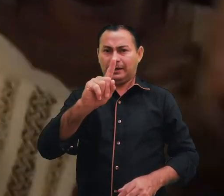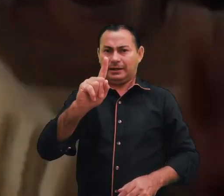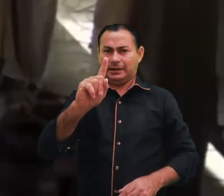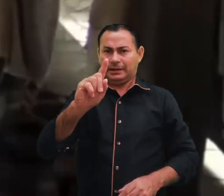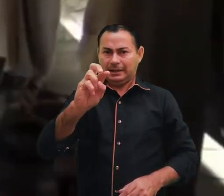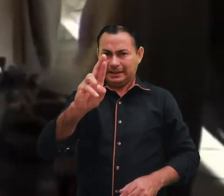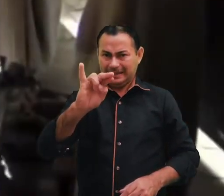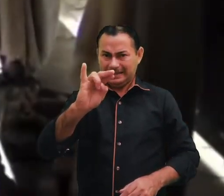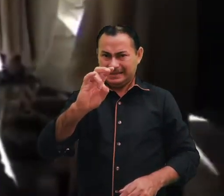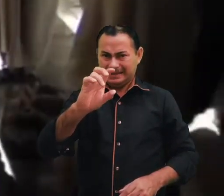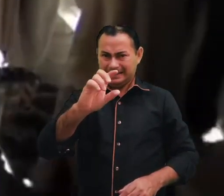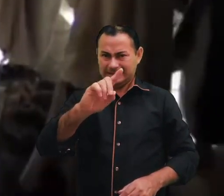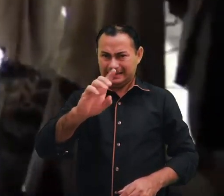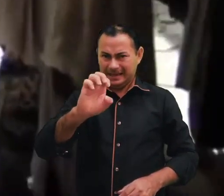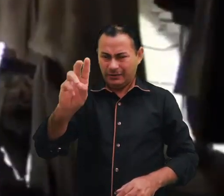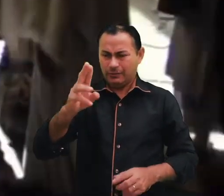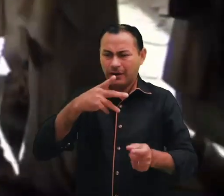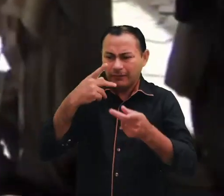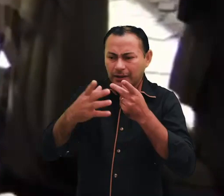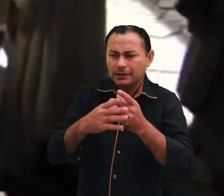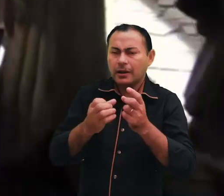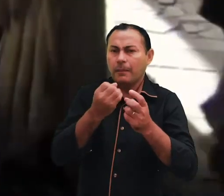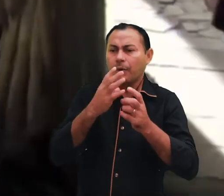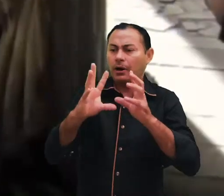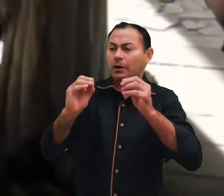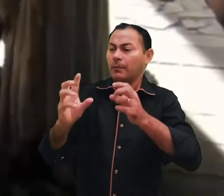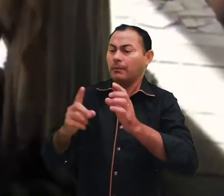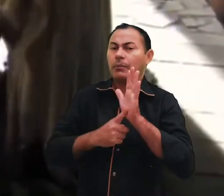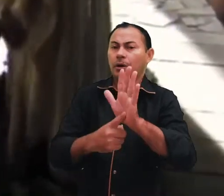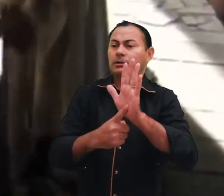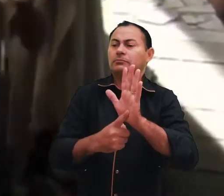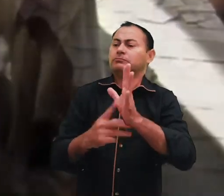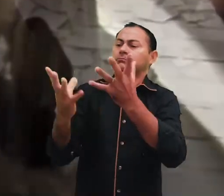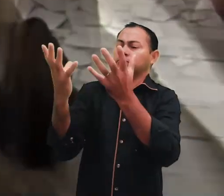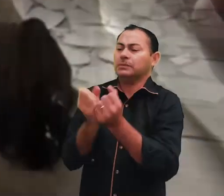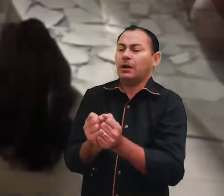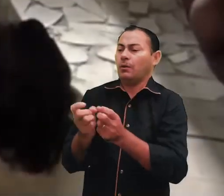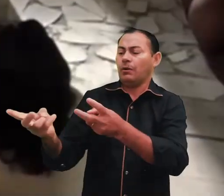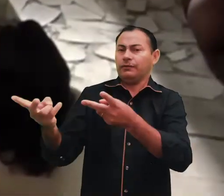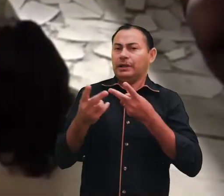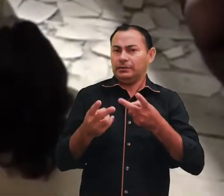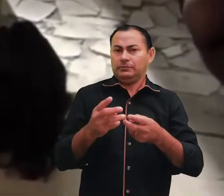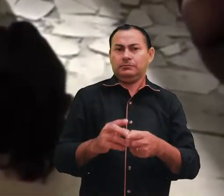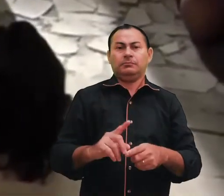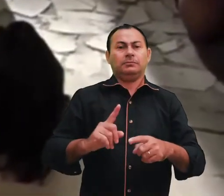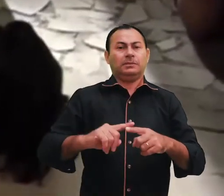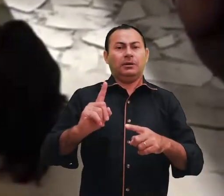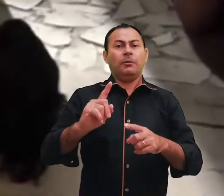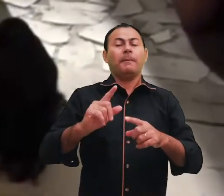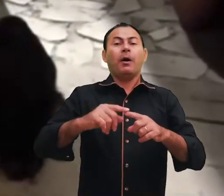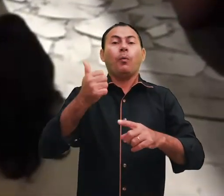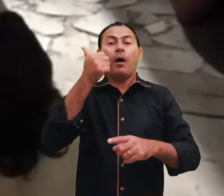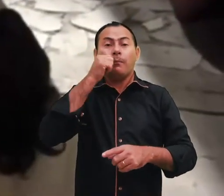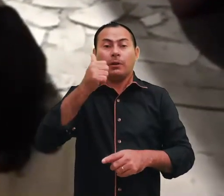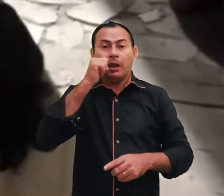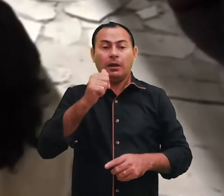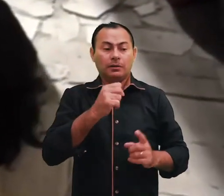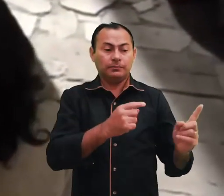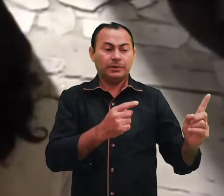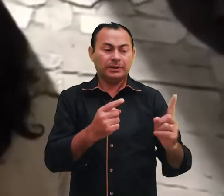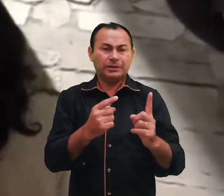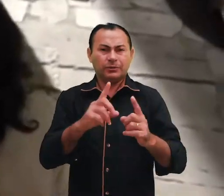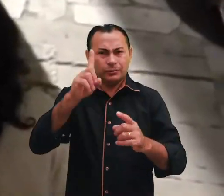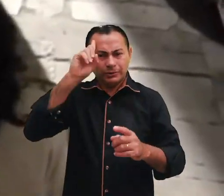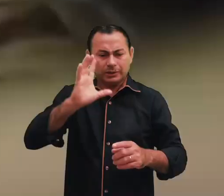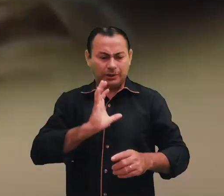naquela cultura era uma forma tradicional de dar as boas-vindas e mostrar hospitalidade ao convidado. Mas uma mulher que aparentemente tinha